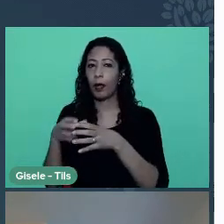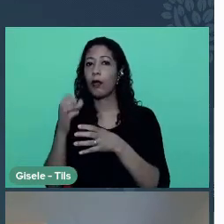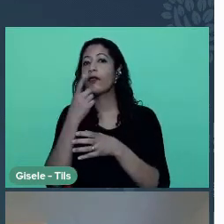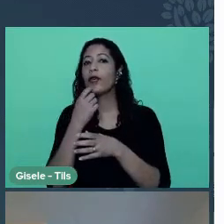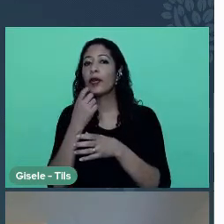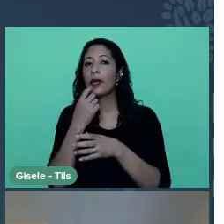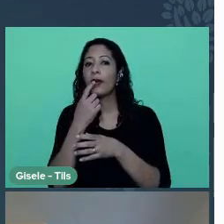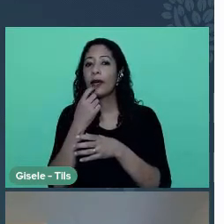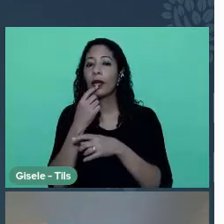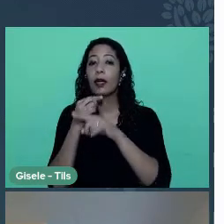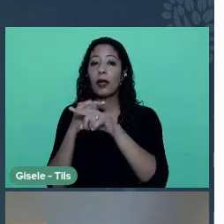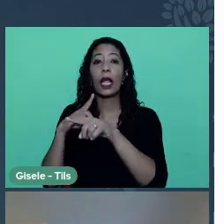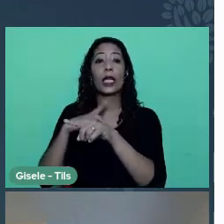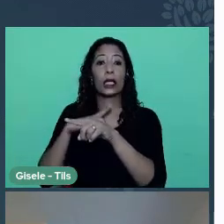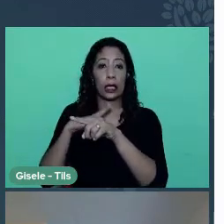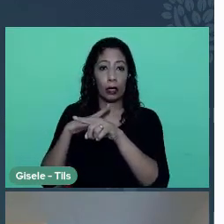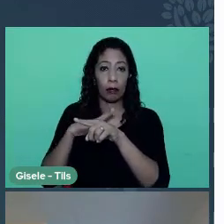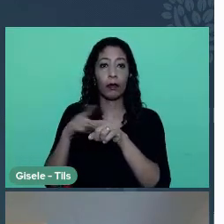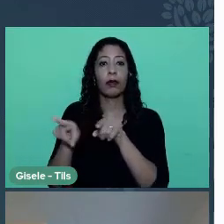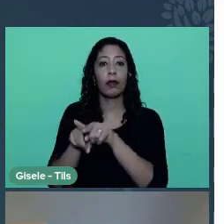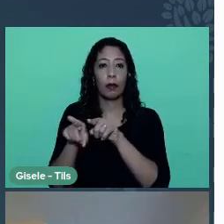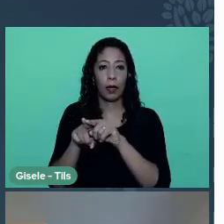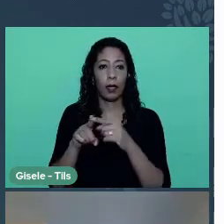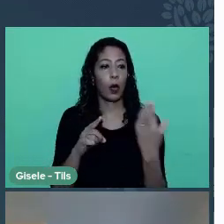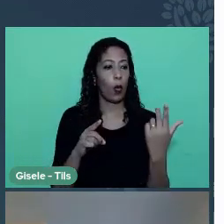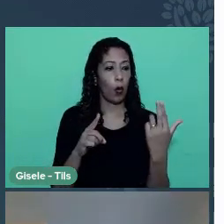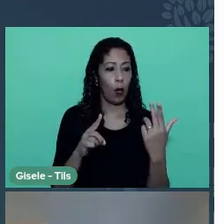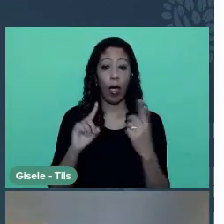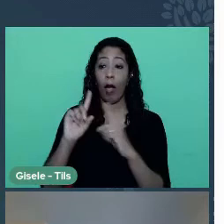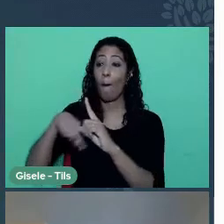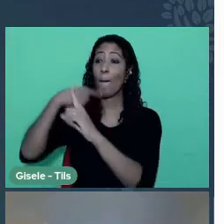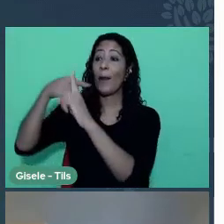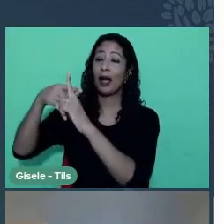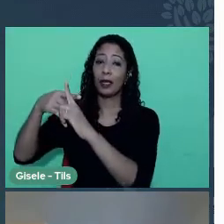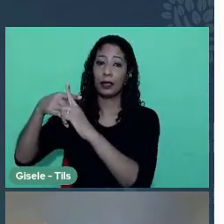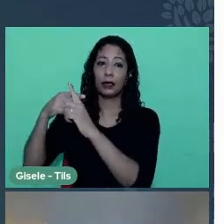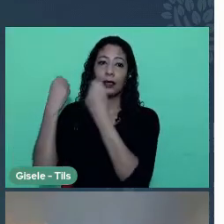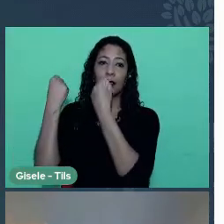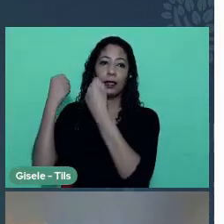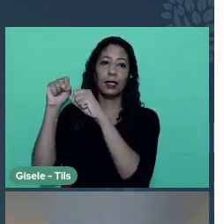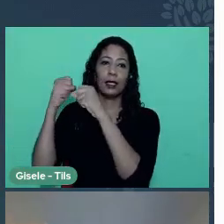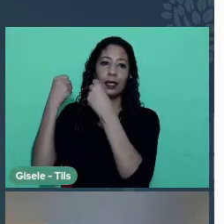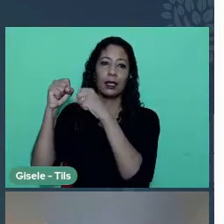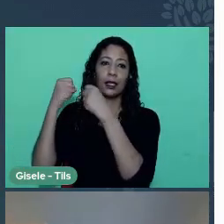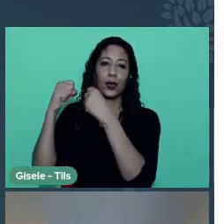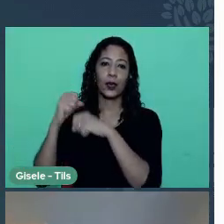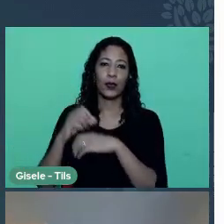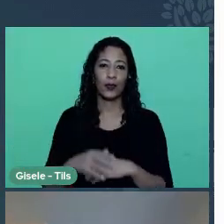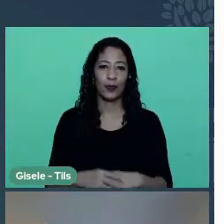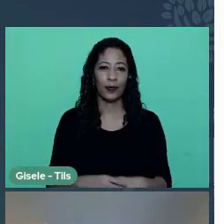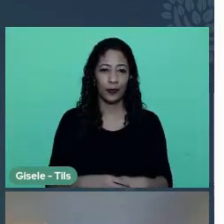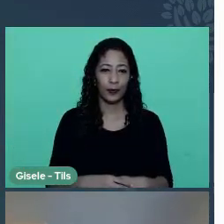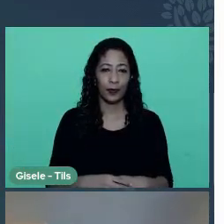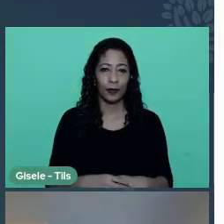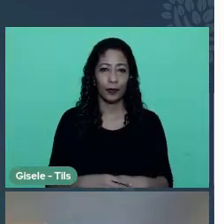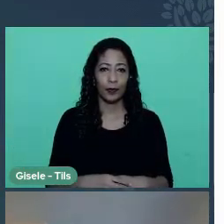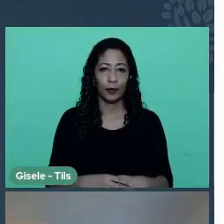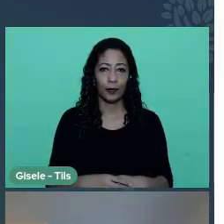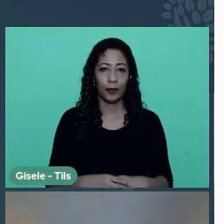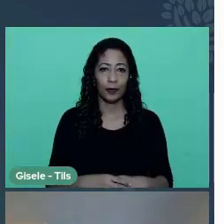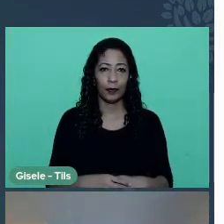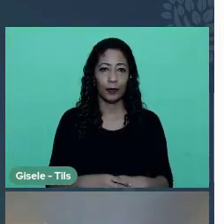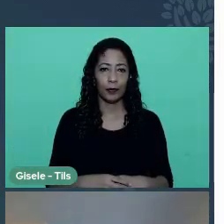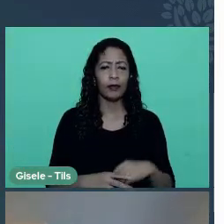tudo isso mais exercício. Então a gente vê que esse suporte ajudou, isso aqui é o questionário que vocês